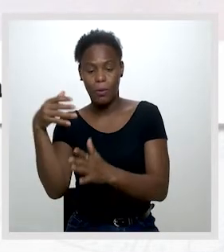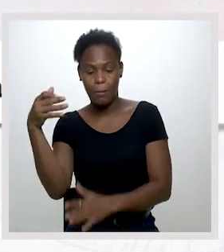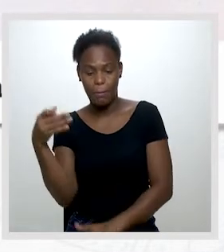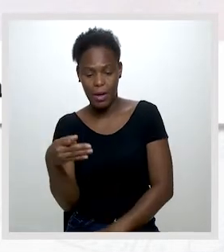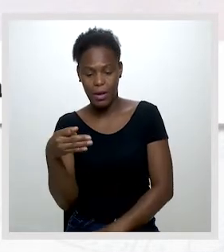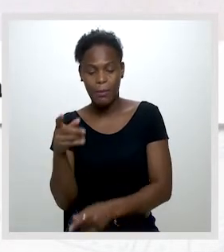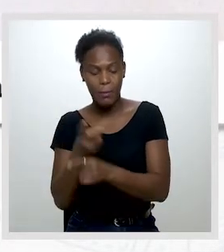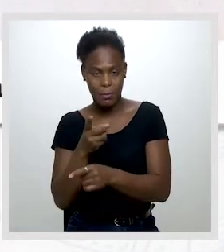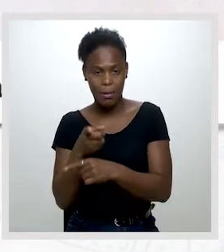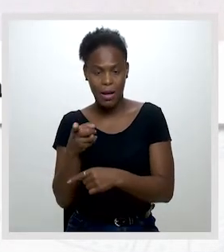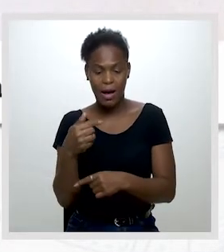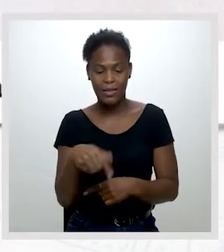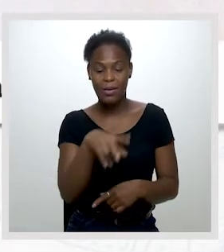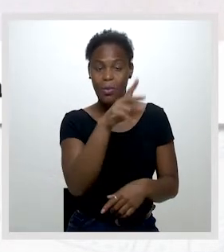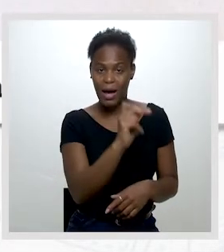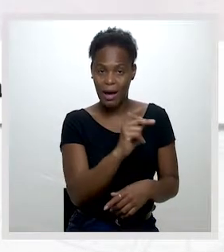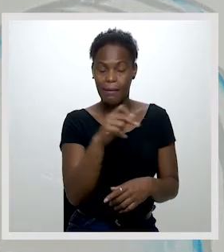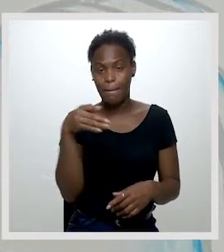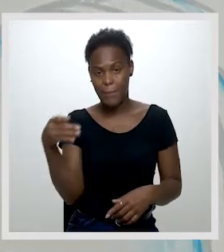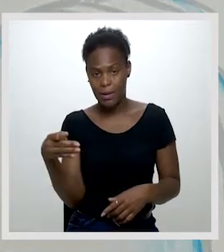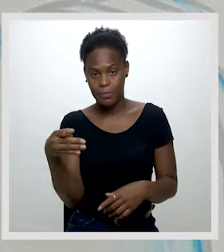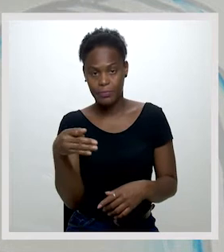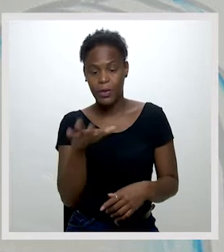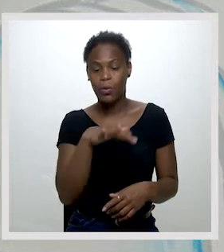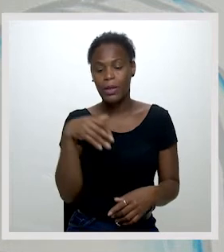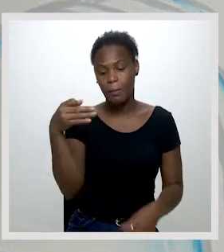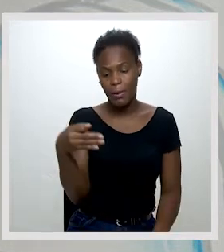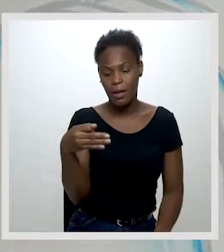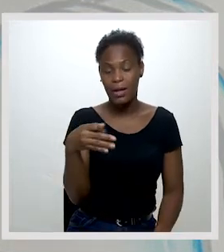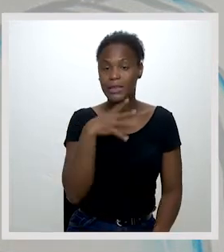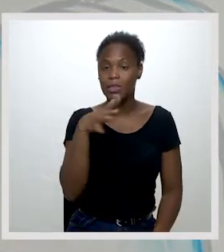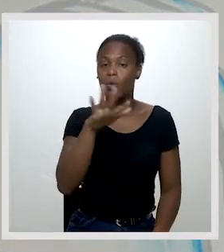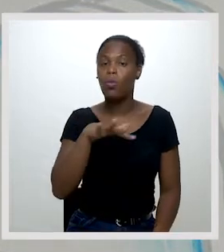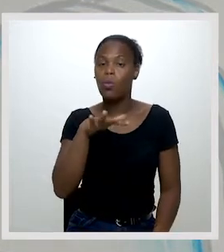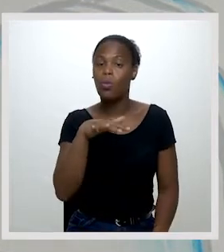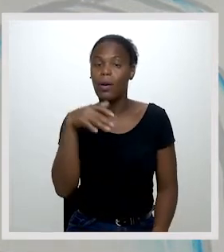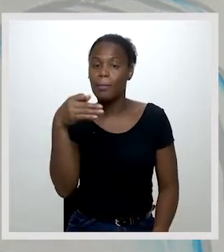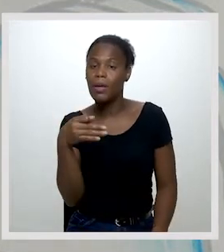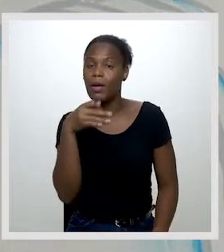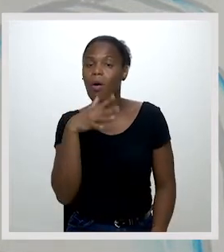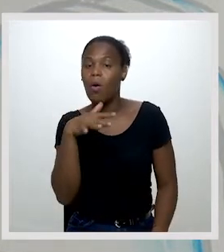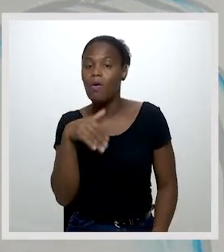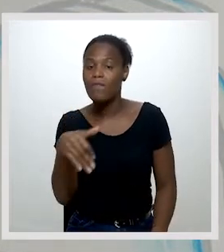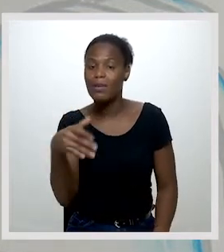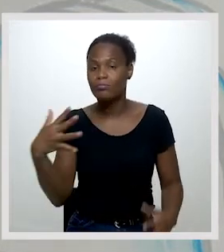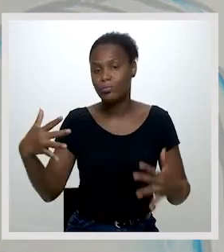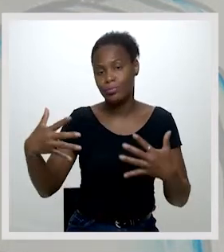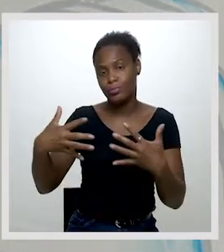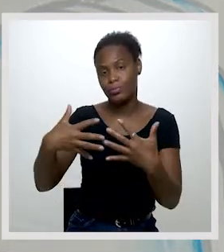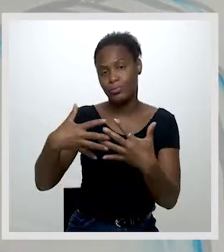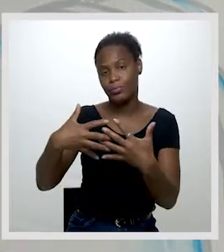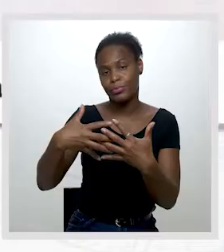aqui. O sítio A e o sítio P. O sítio P é o sítio onde vai encaixar, ou vai,